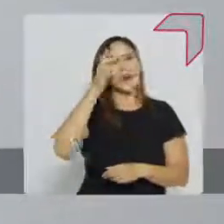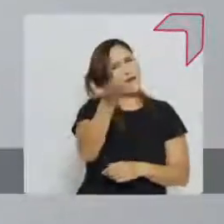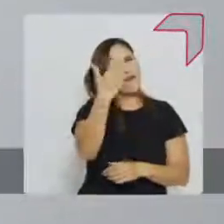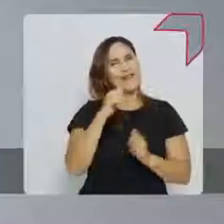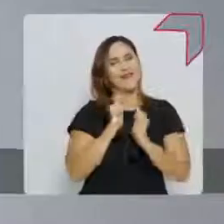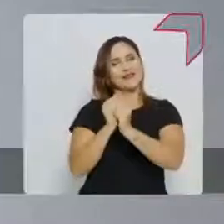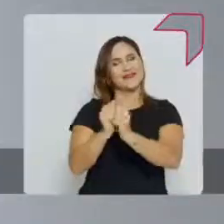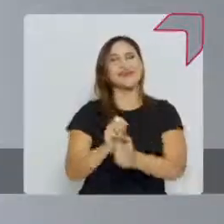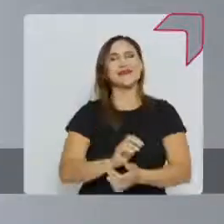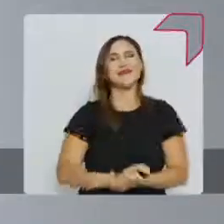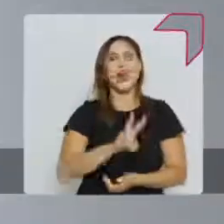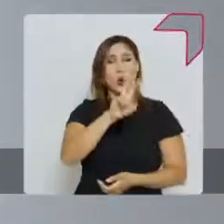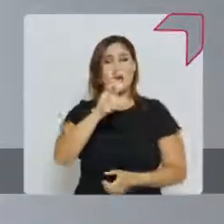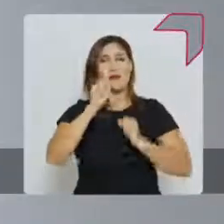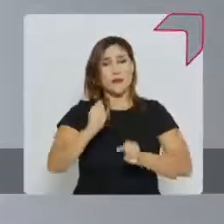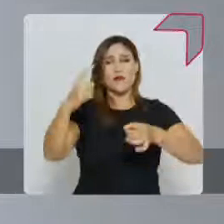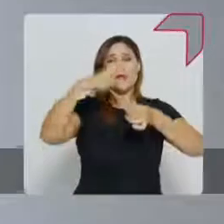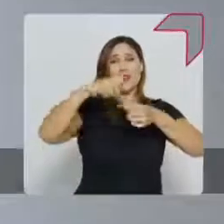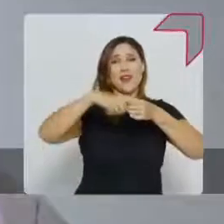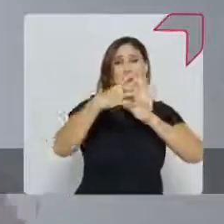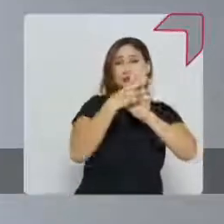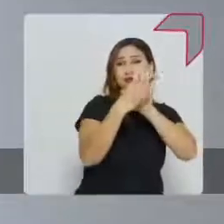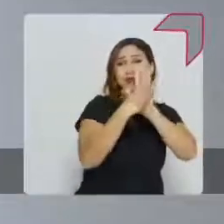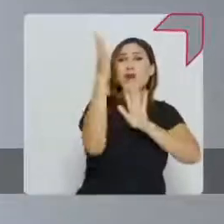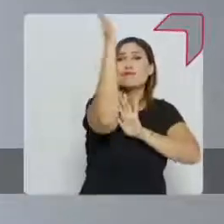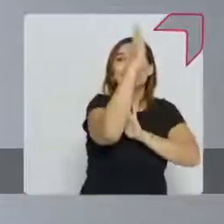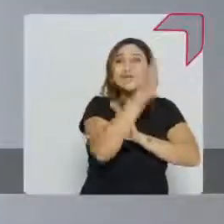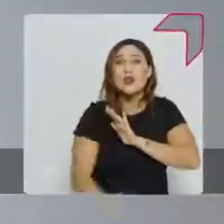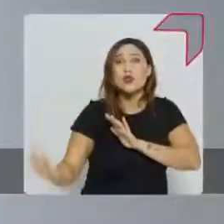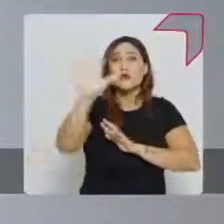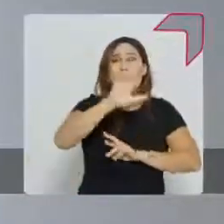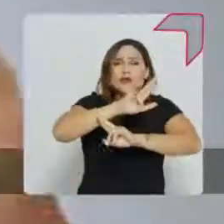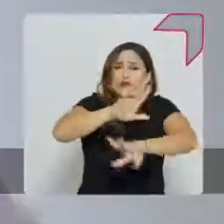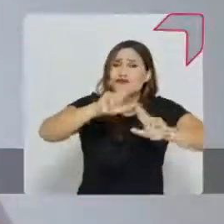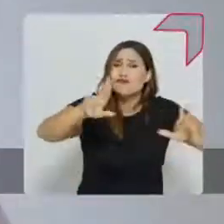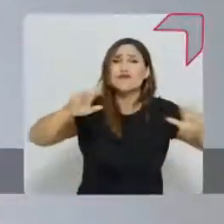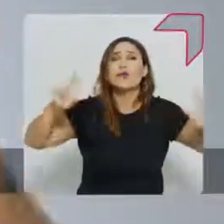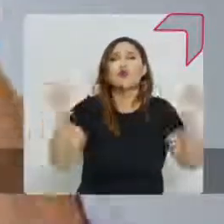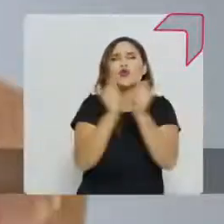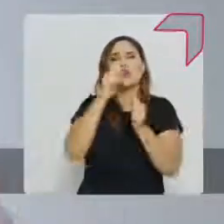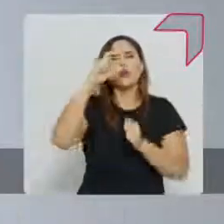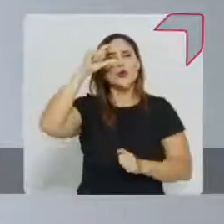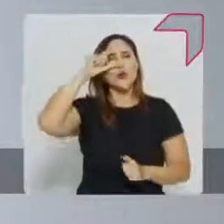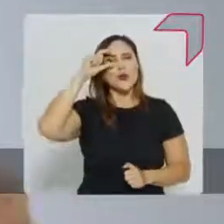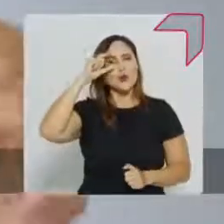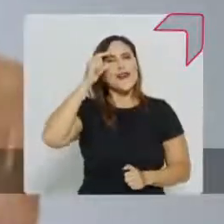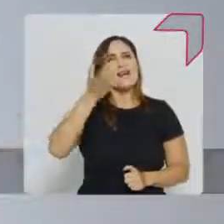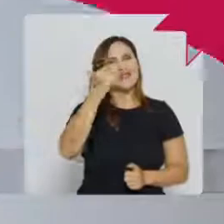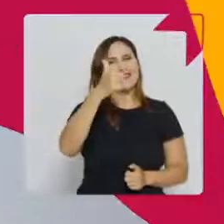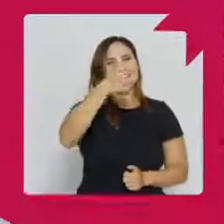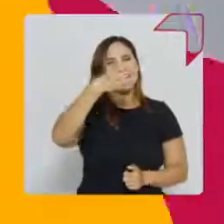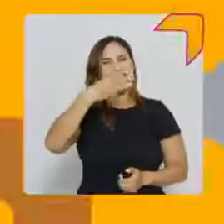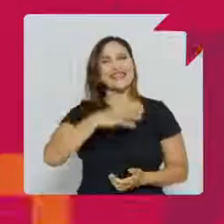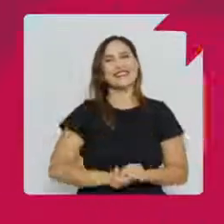gente. Conquista pode voltar a ser referência nacional em várias áreas. Com quem? Com Zé Raimundo,